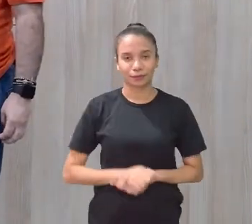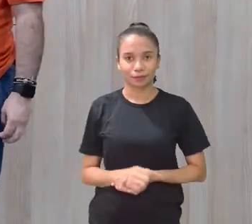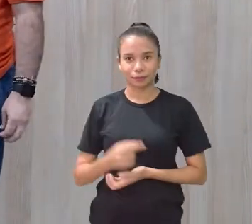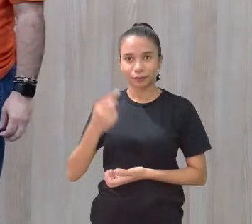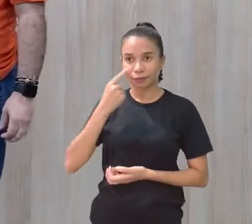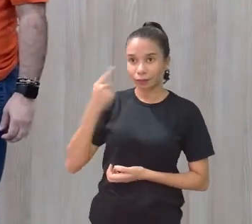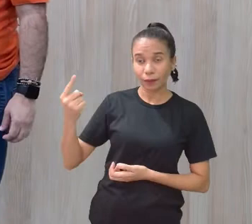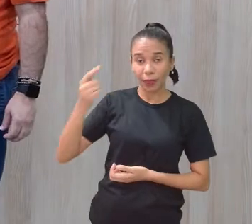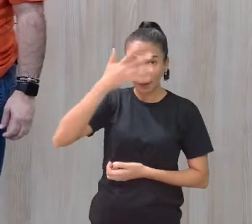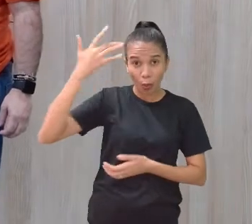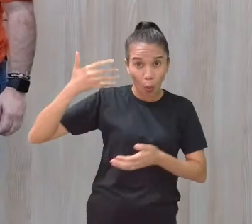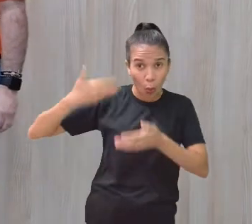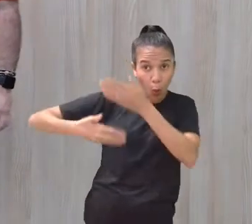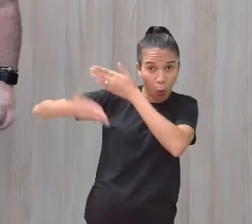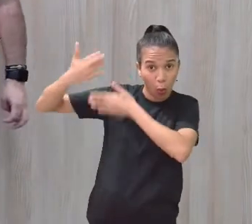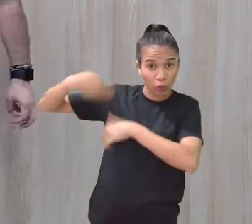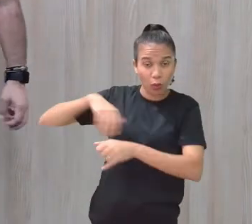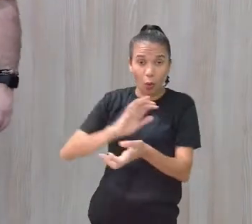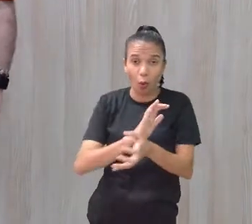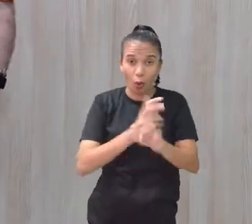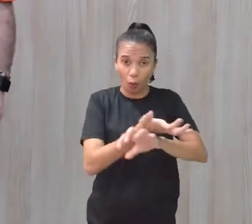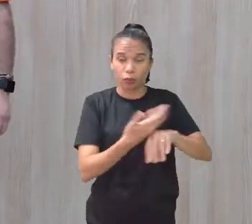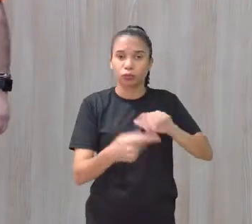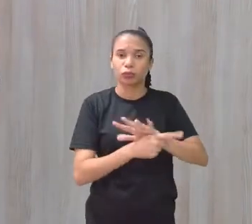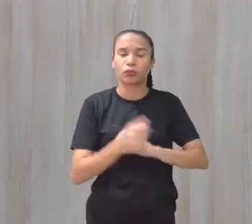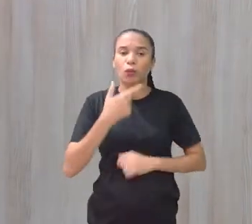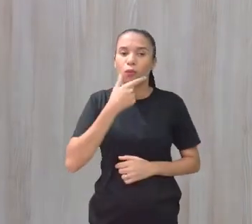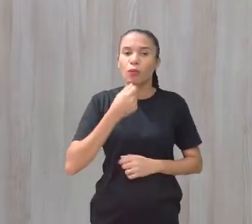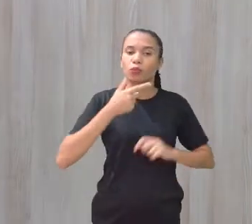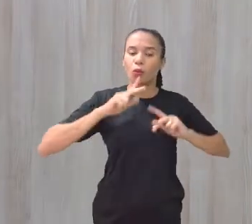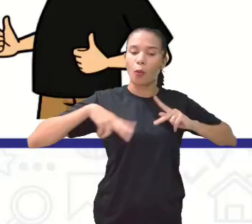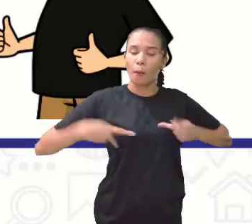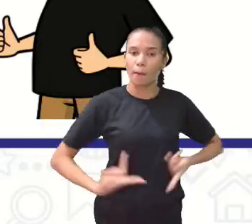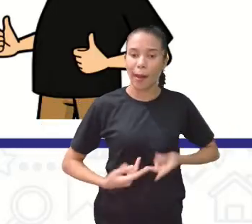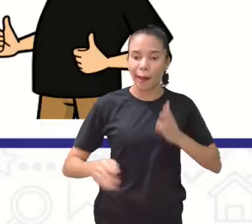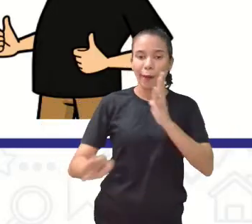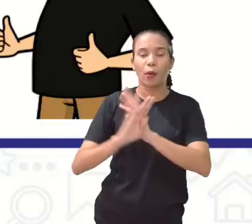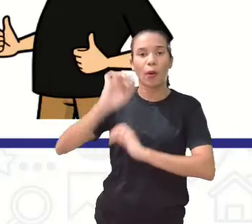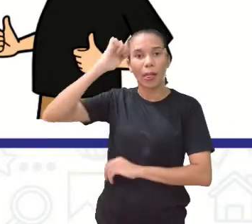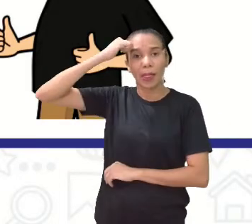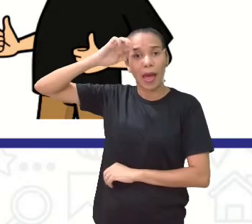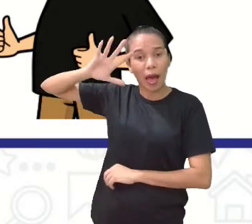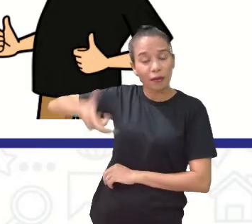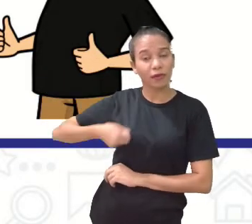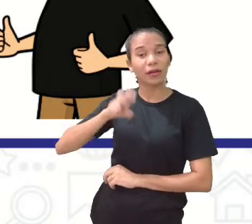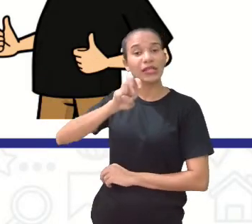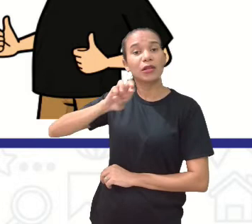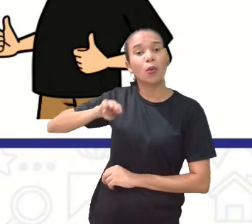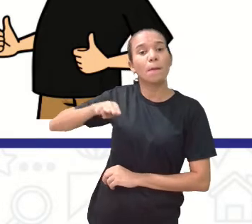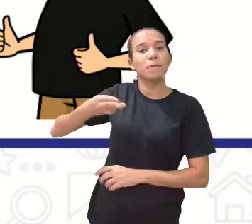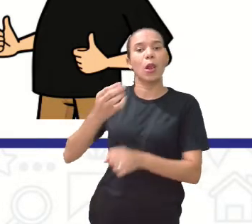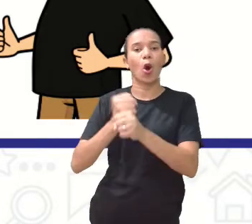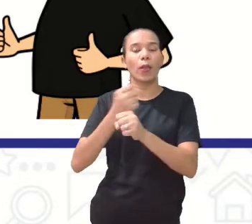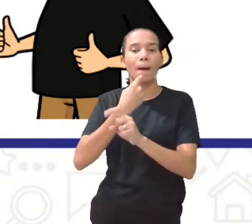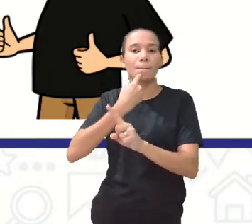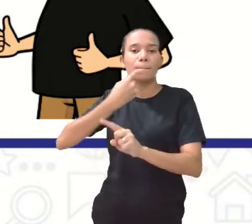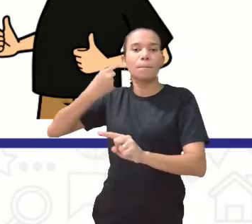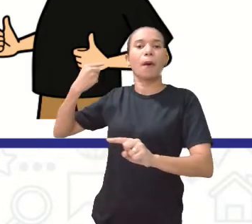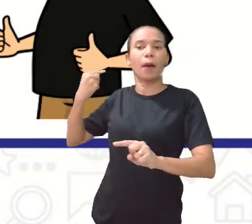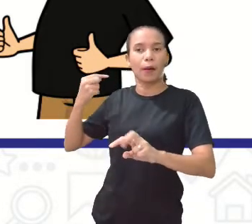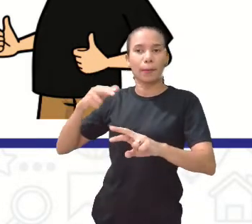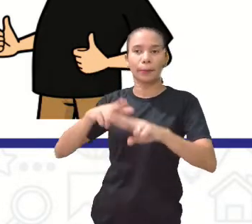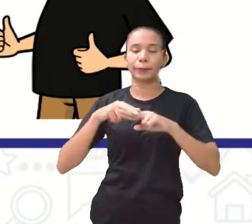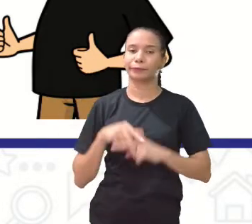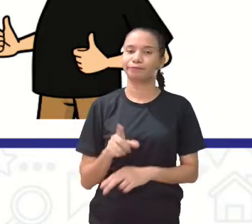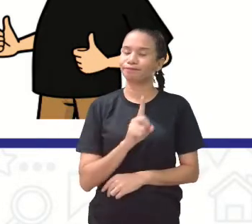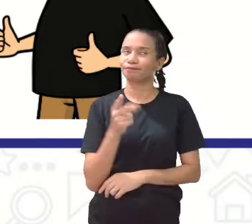Veja, os mais antigos fósseis de hominídeos foram encontrados na África por volta de 5 milhões de anos atrás. Veja, não quer dizer, né, que